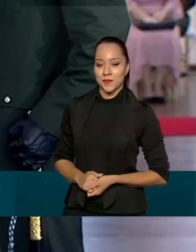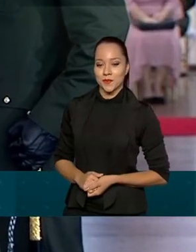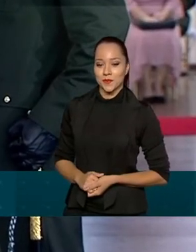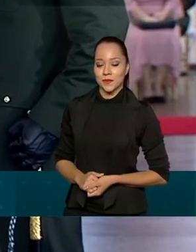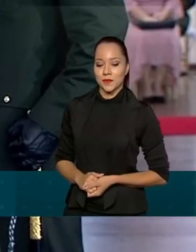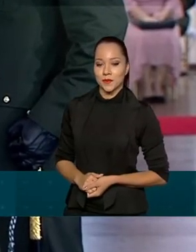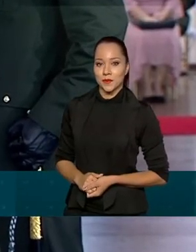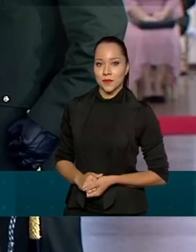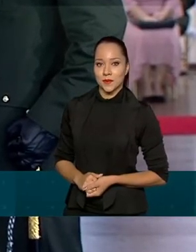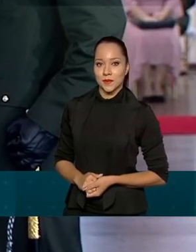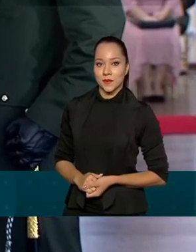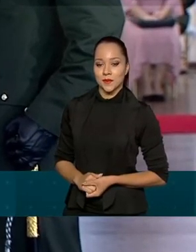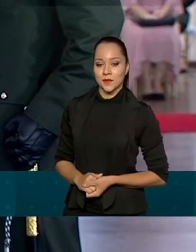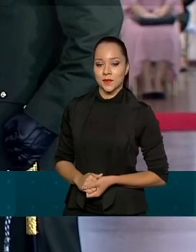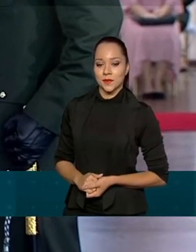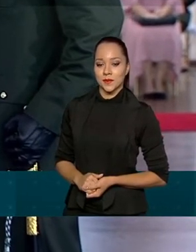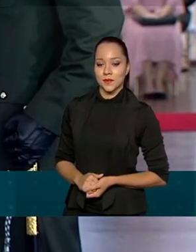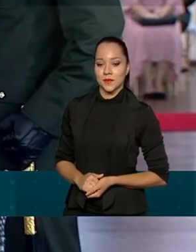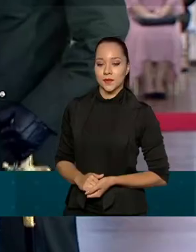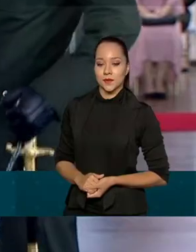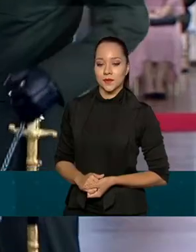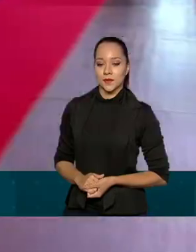E aí